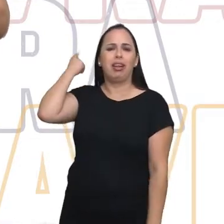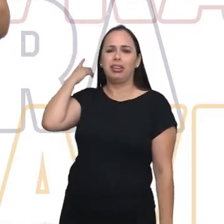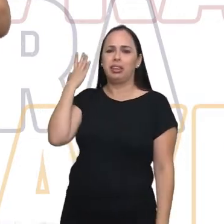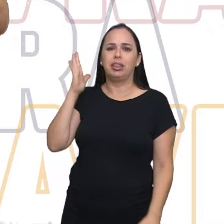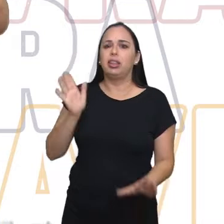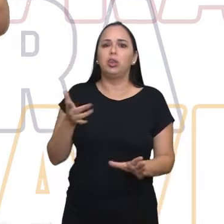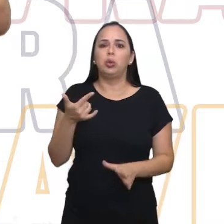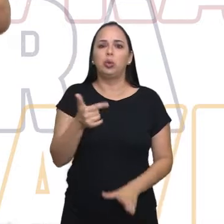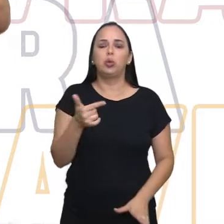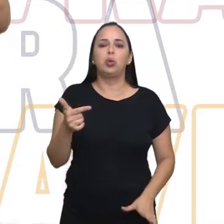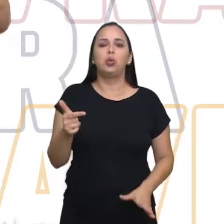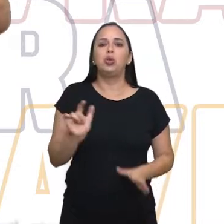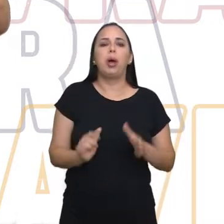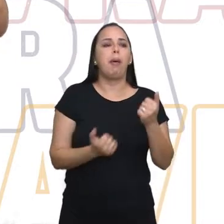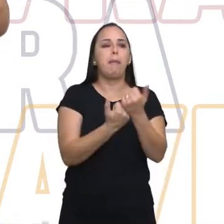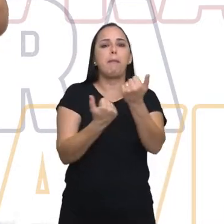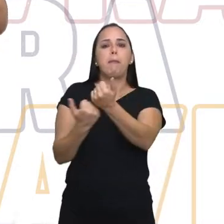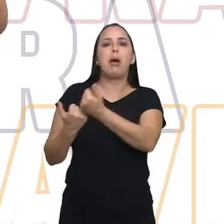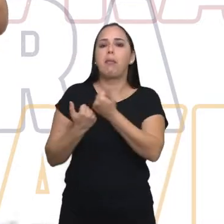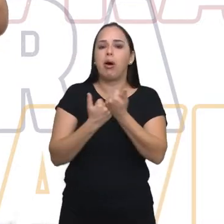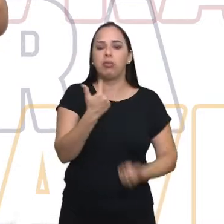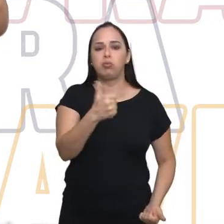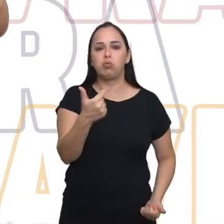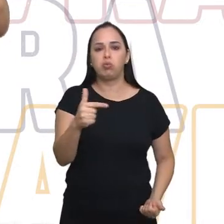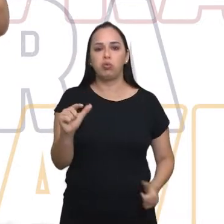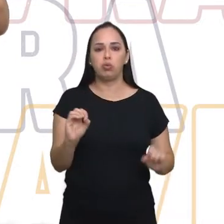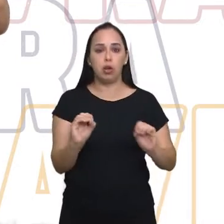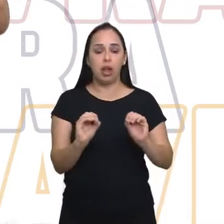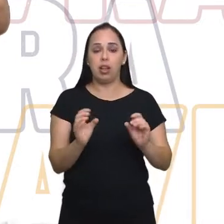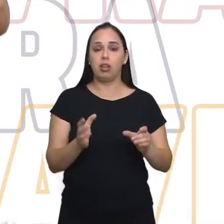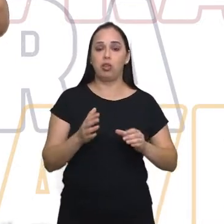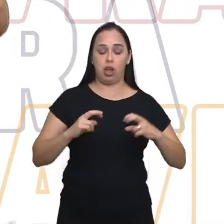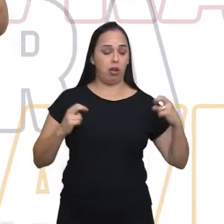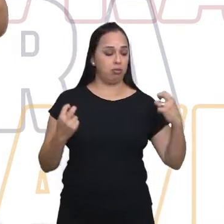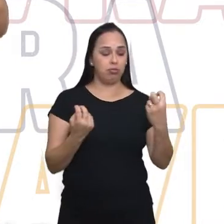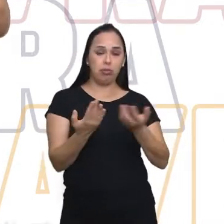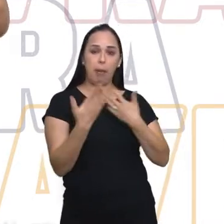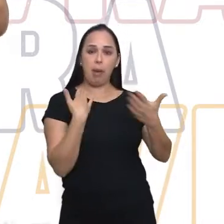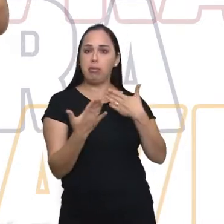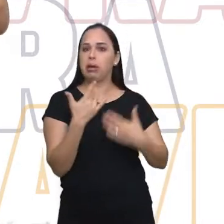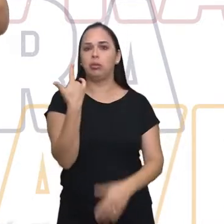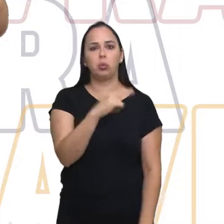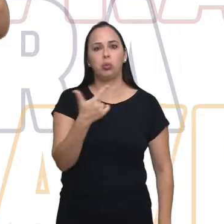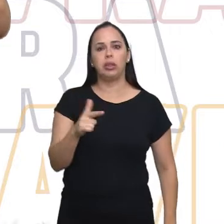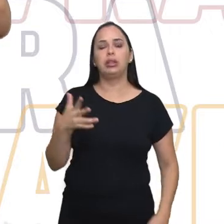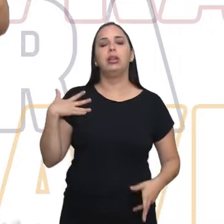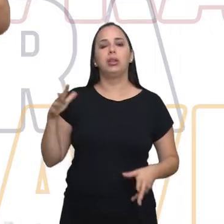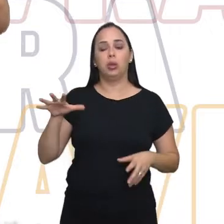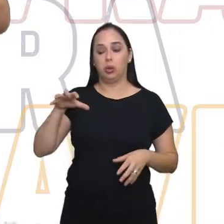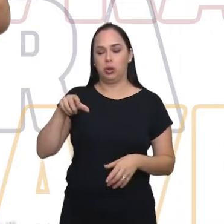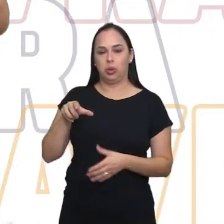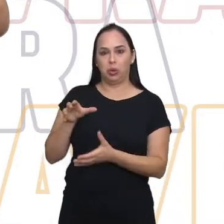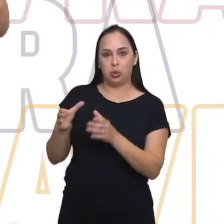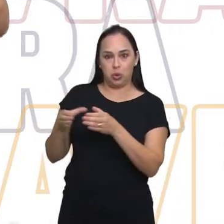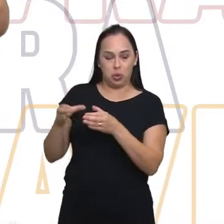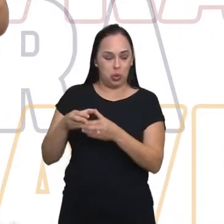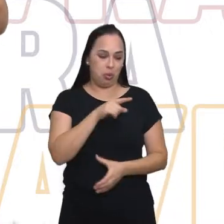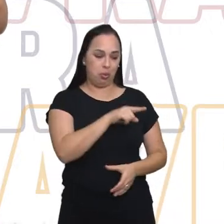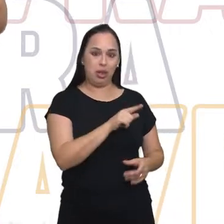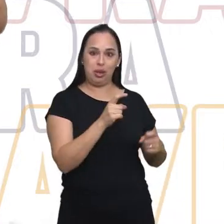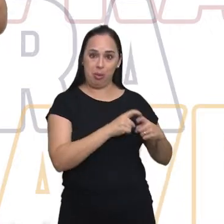não tinha grupo de apoio, pessoas para fazer rodas de conversa. Então, eles perceberam, principalmente o Dr. Jorge,